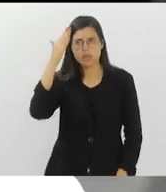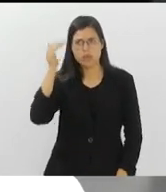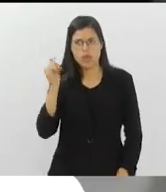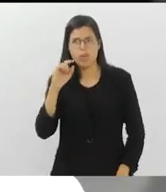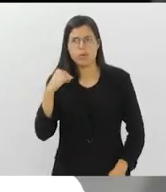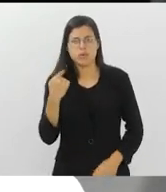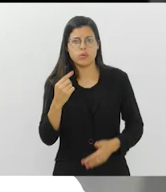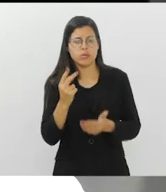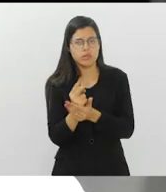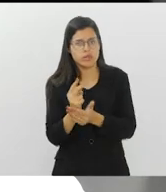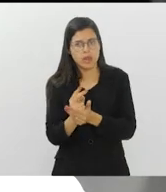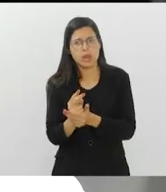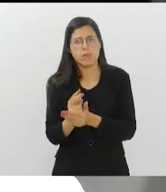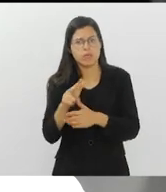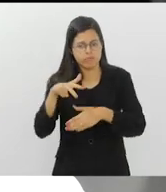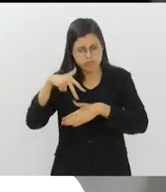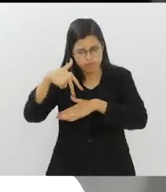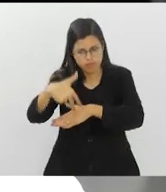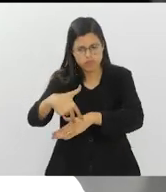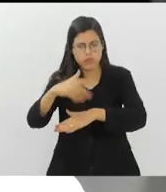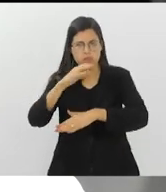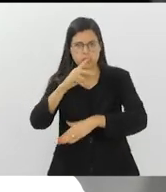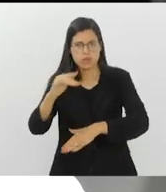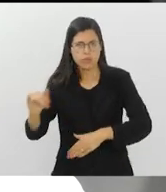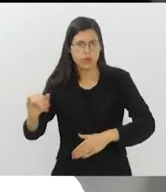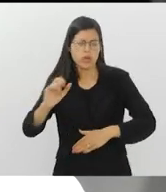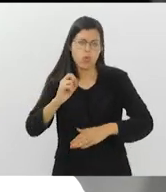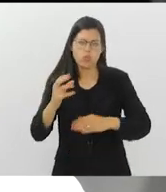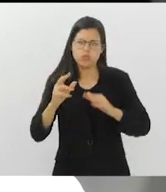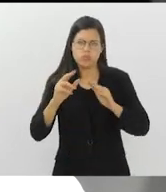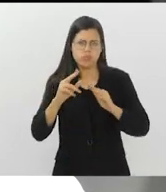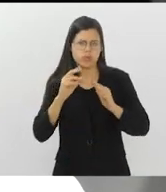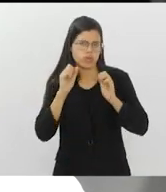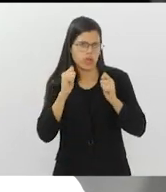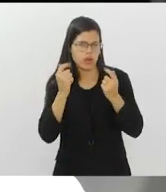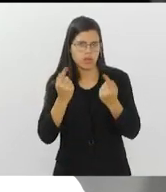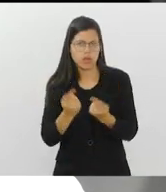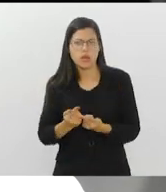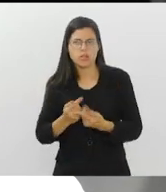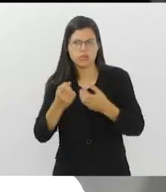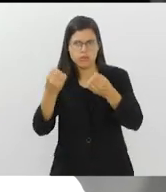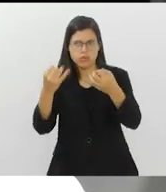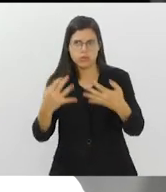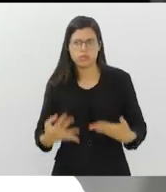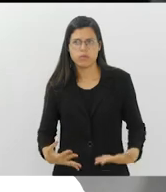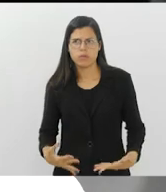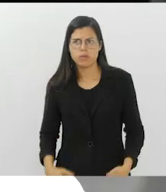disposição dessa CPI ou da Assembleia Legislativa do Rio de Janeiro para prestar qualquer esclarecimento.